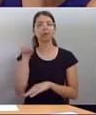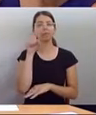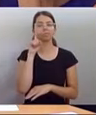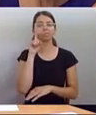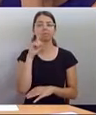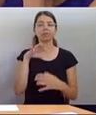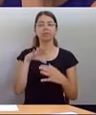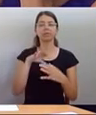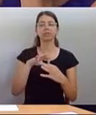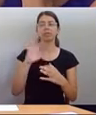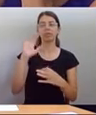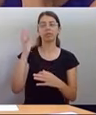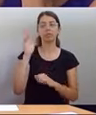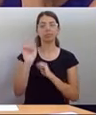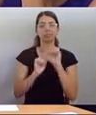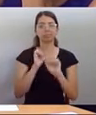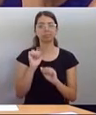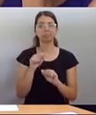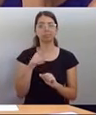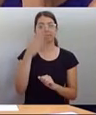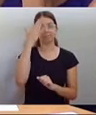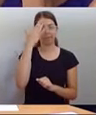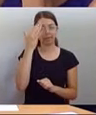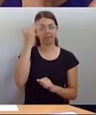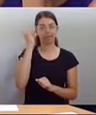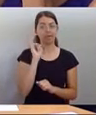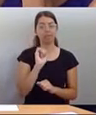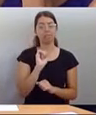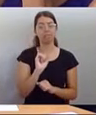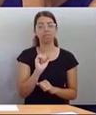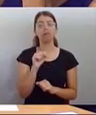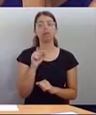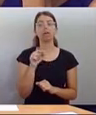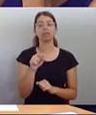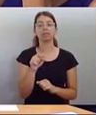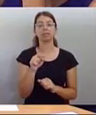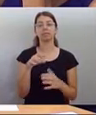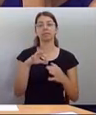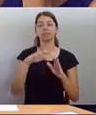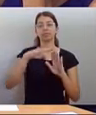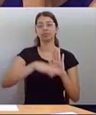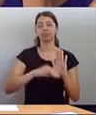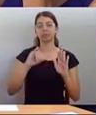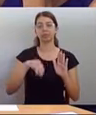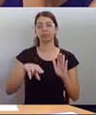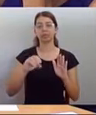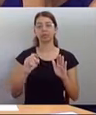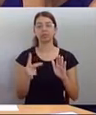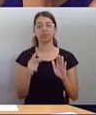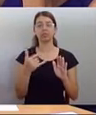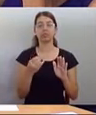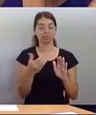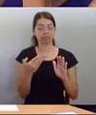Recordo também que esta ideia consta do programa eleitoral do INOV de 2017, se não